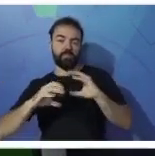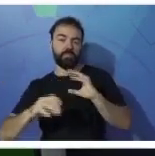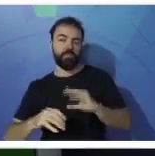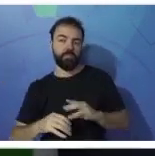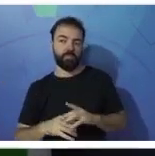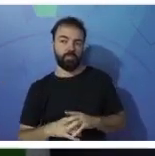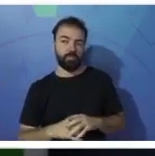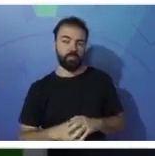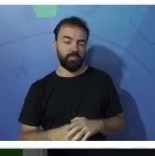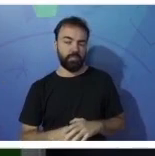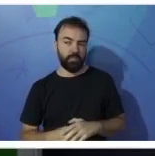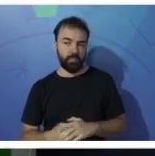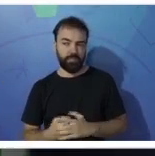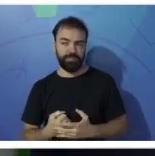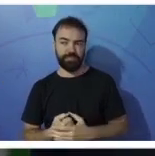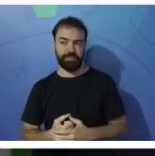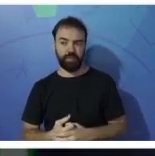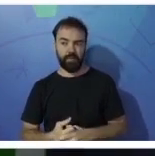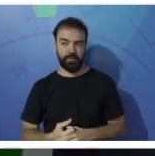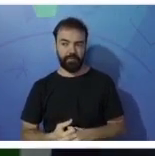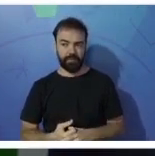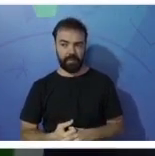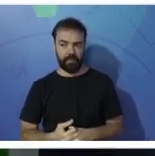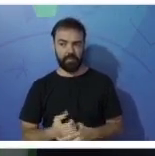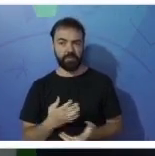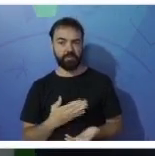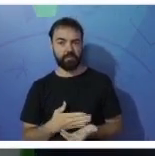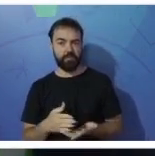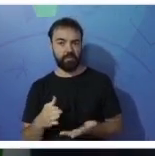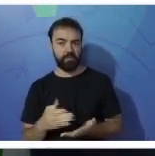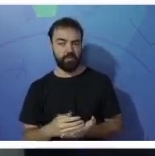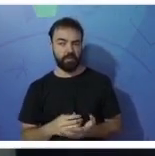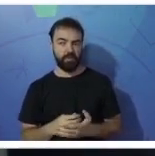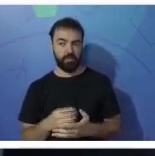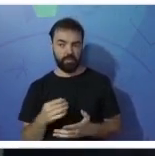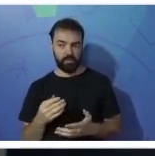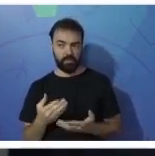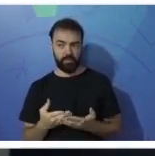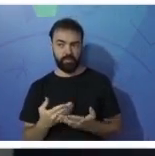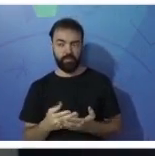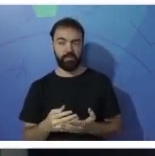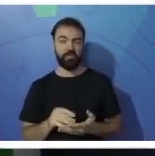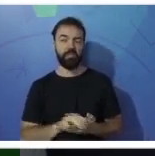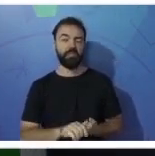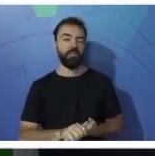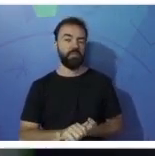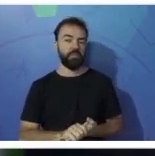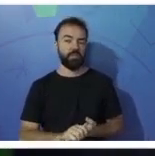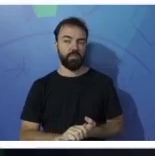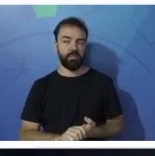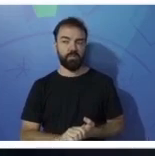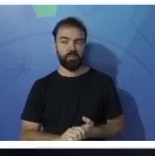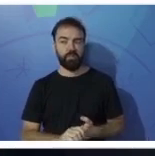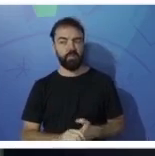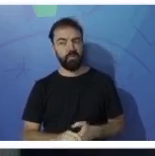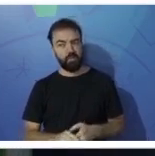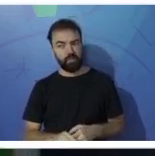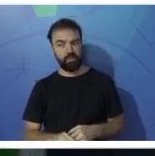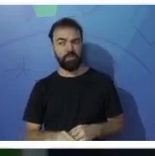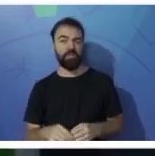Lembra que nós começamos o módulo falando sobre as mensagens que eram enviadas pelos mensageiros, depois